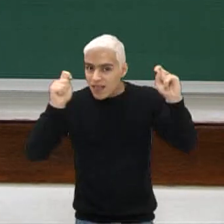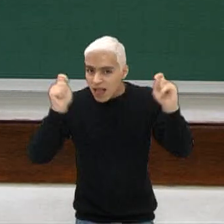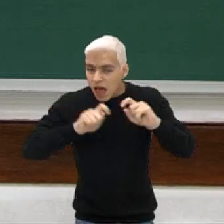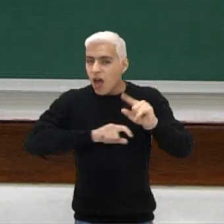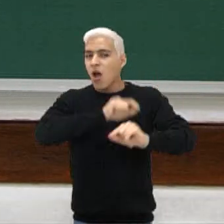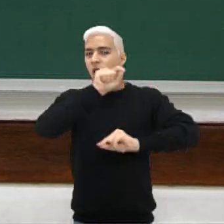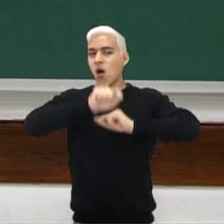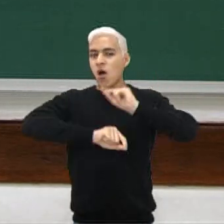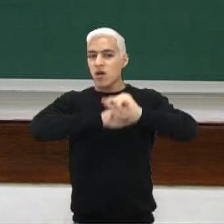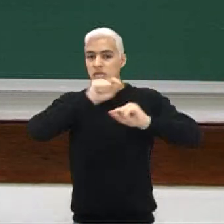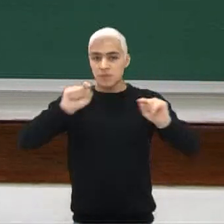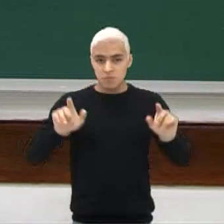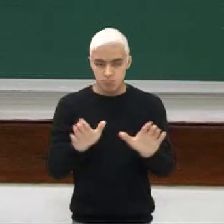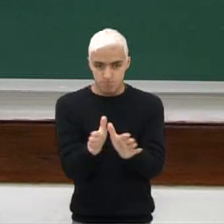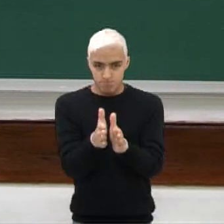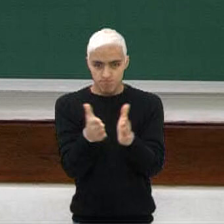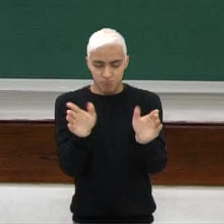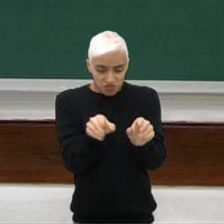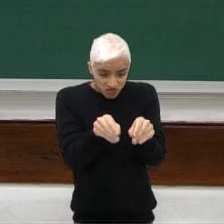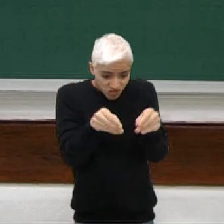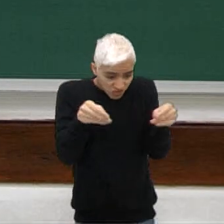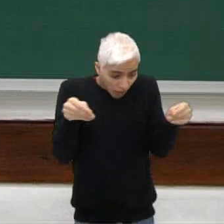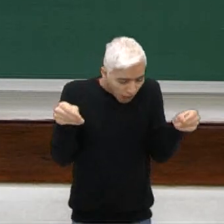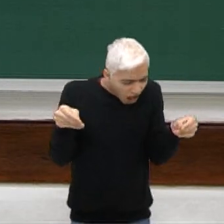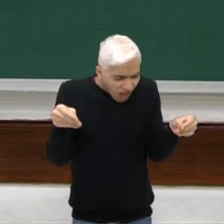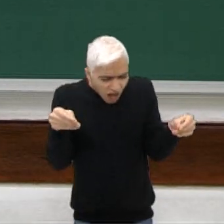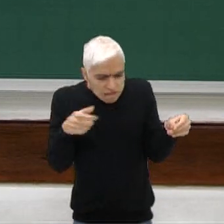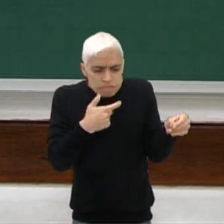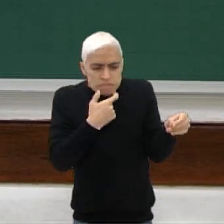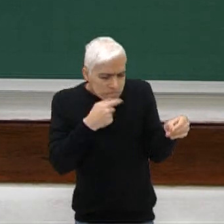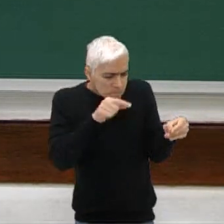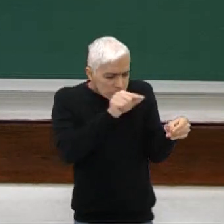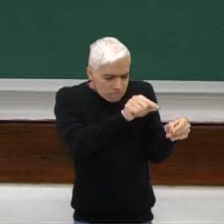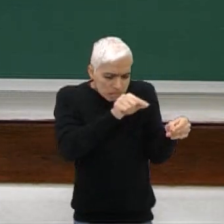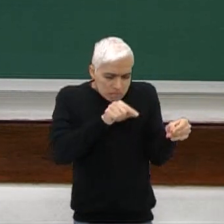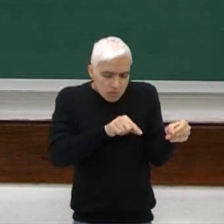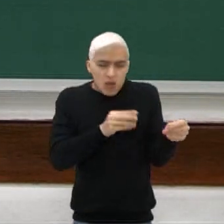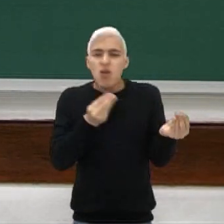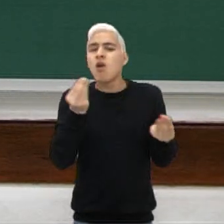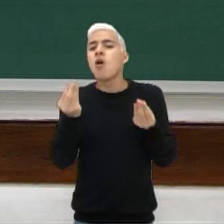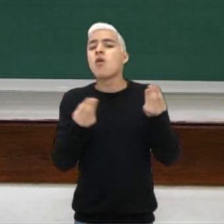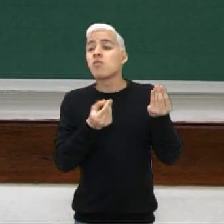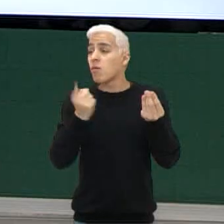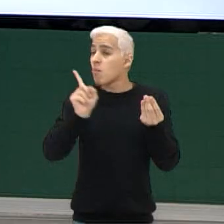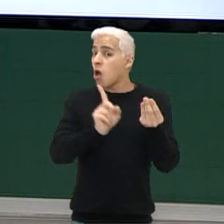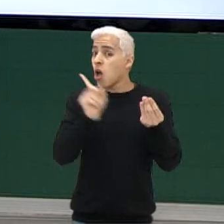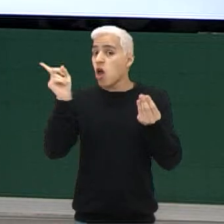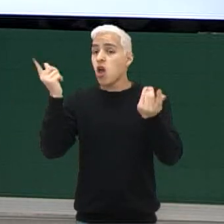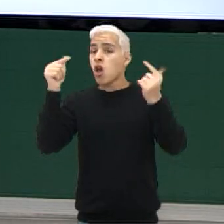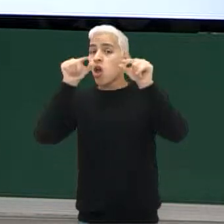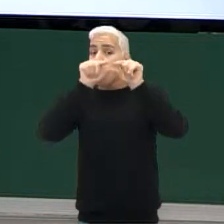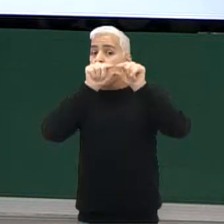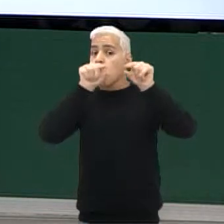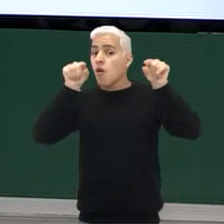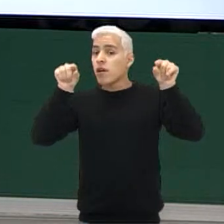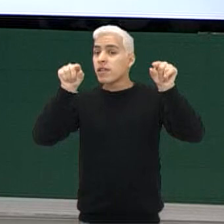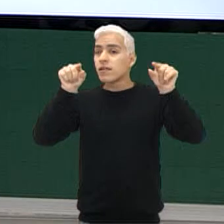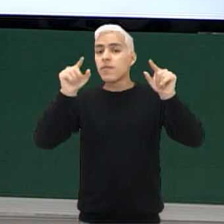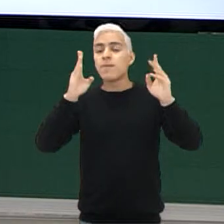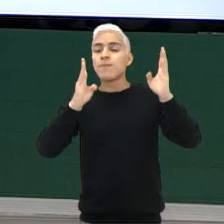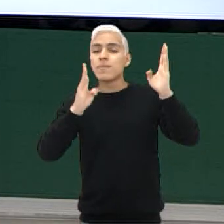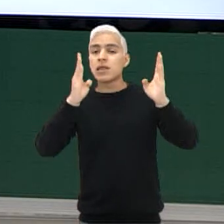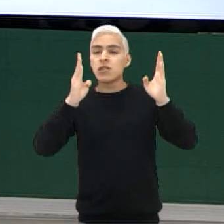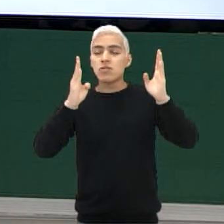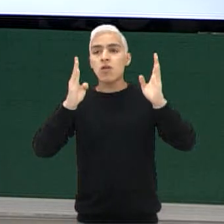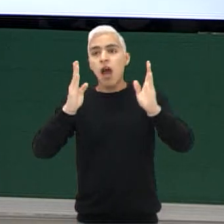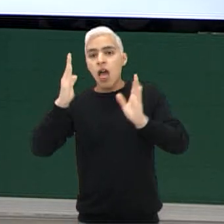dá uma olhadinha no caderno de vocês e vejam como são essas orações com períodos